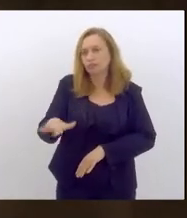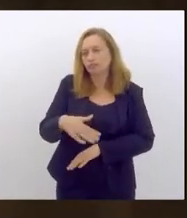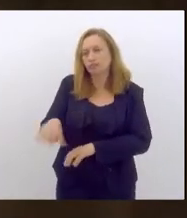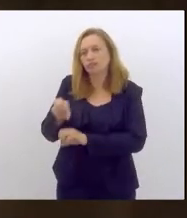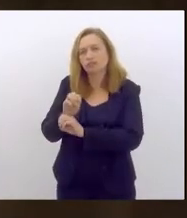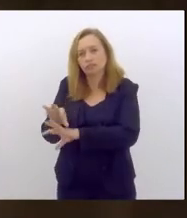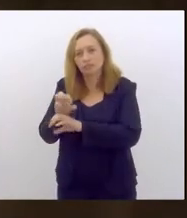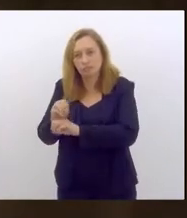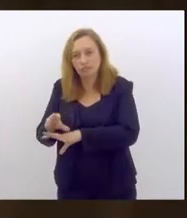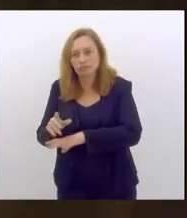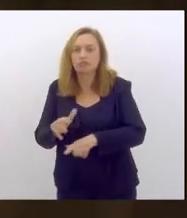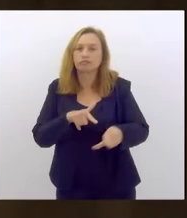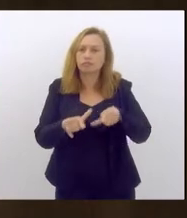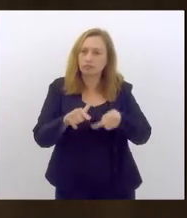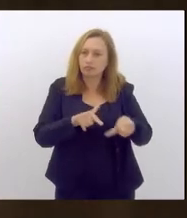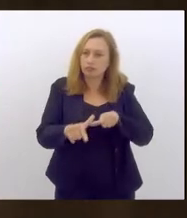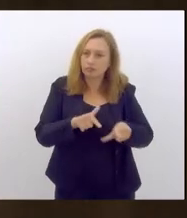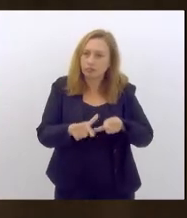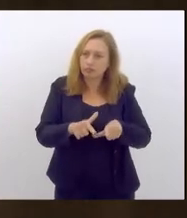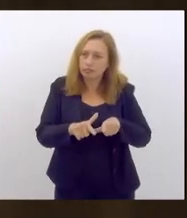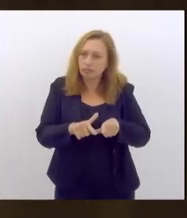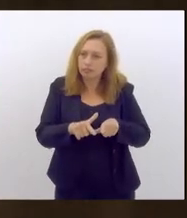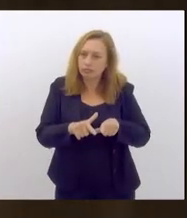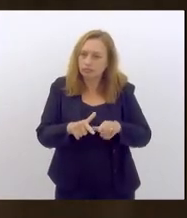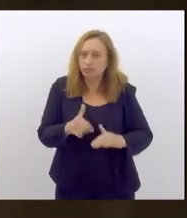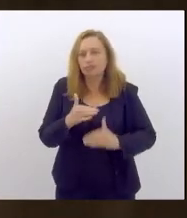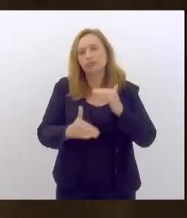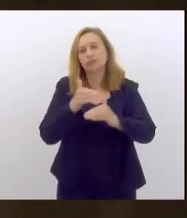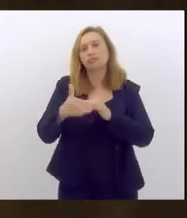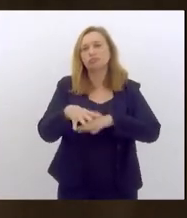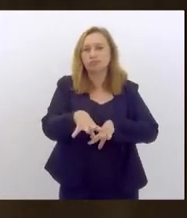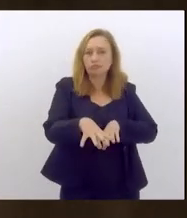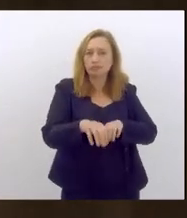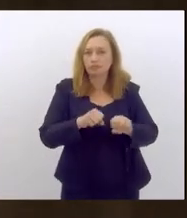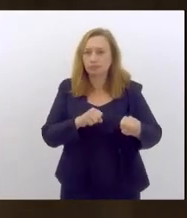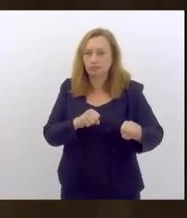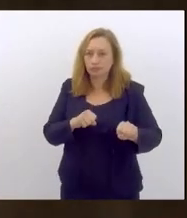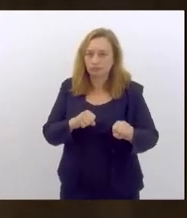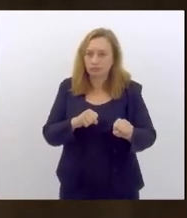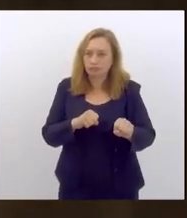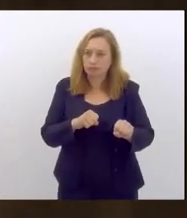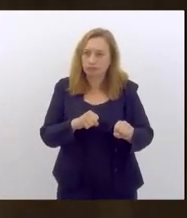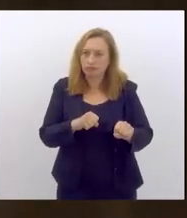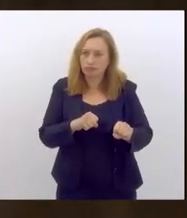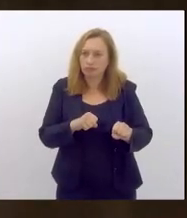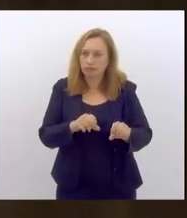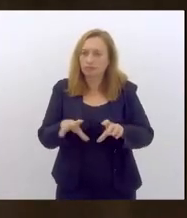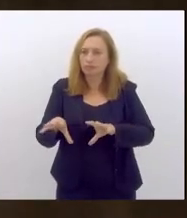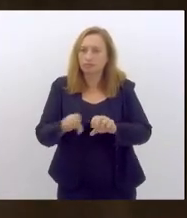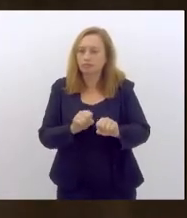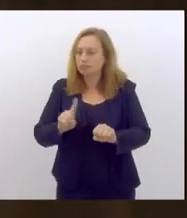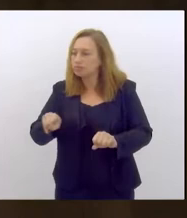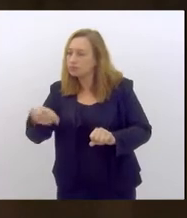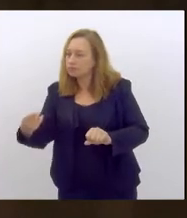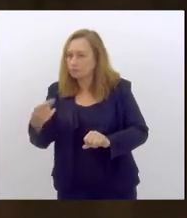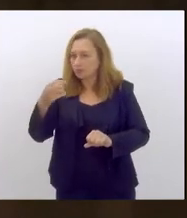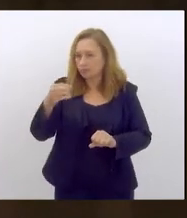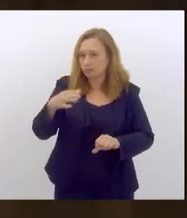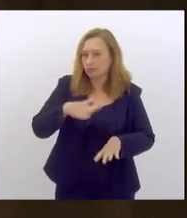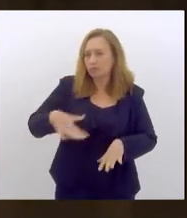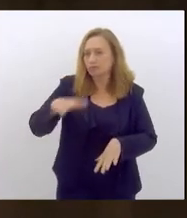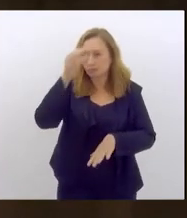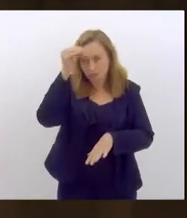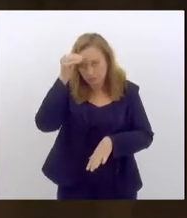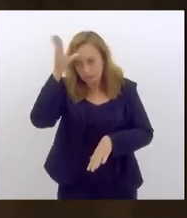exercício, que foram, digamos assim, desenvolveram a sua formação e se formaram em outras áreas do conhecimento e estão sendo